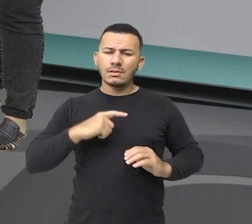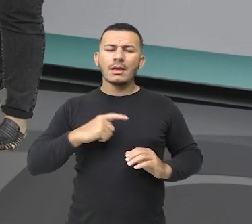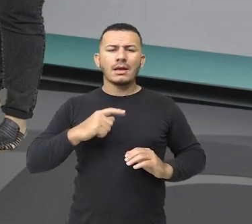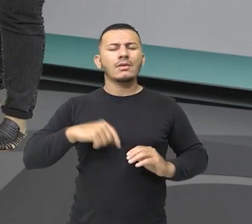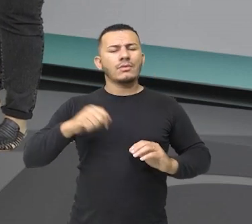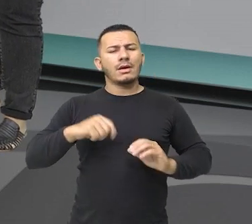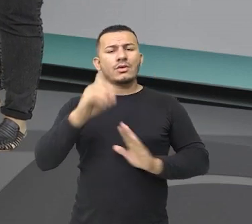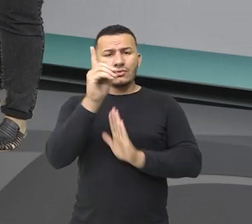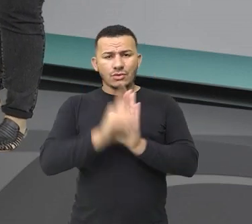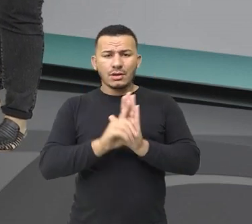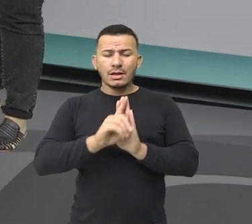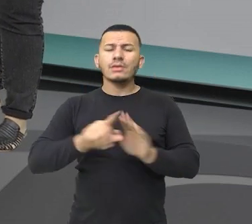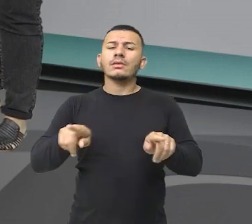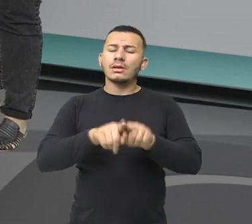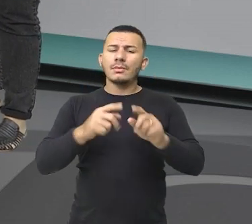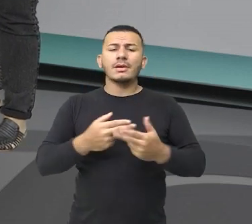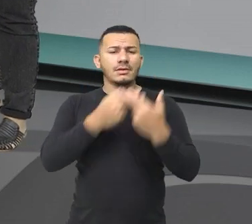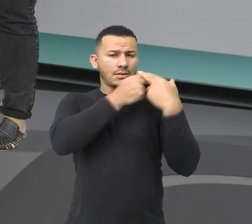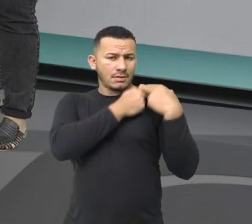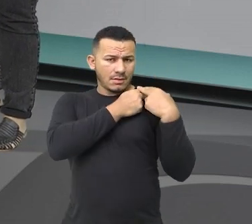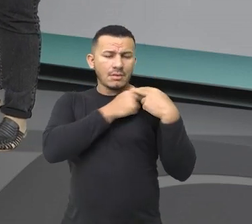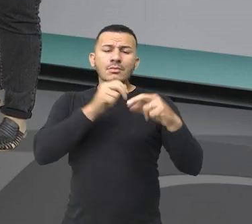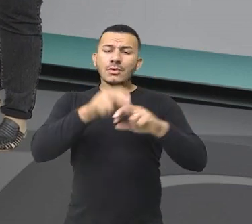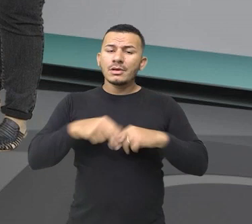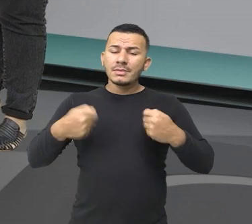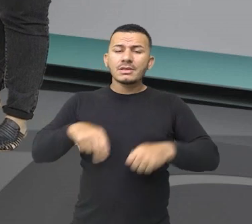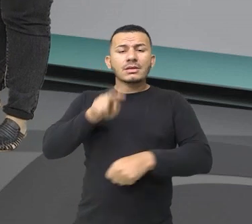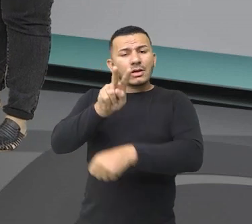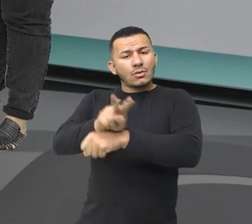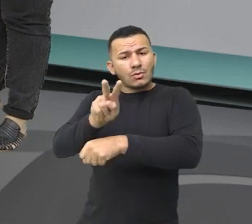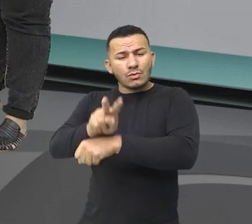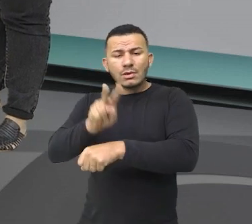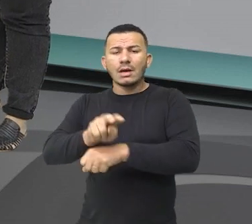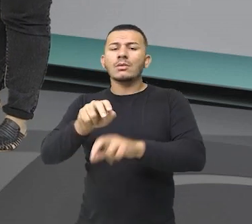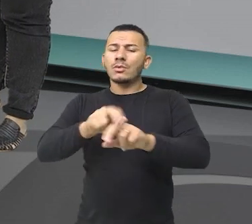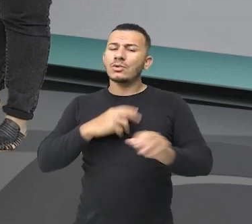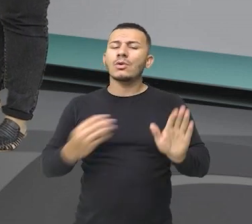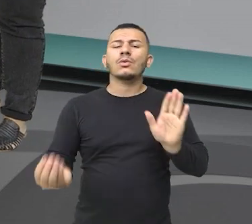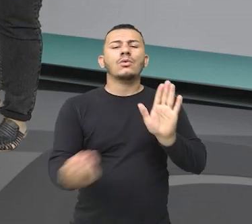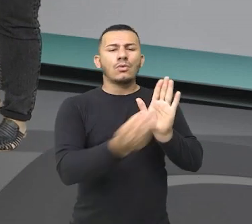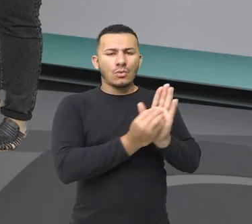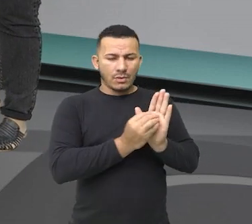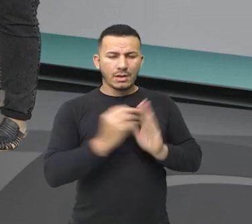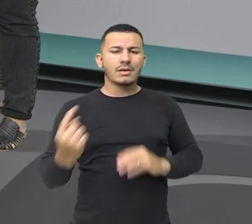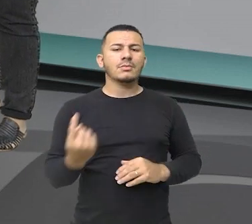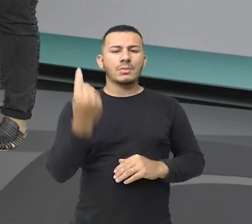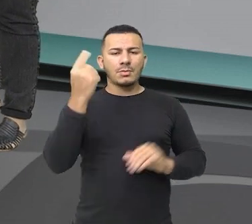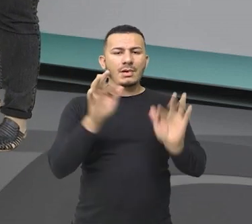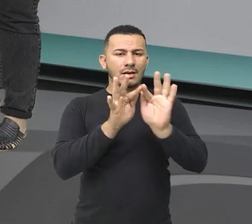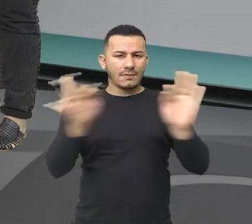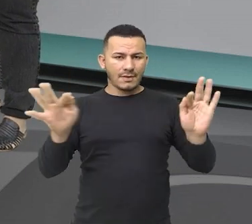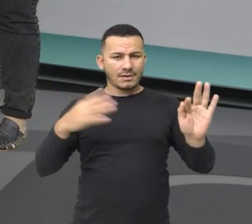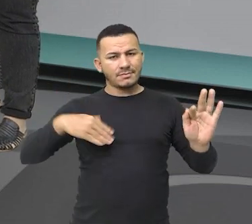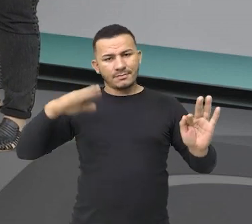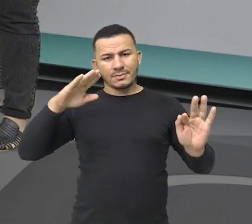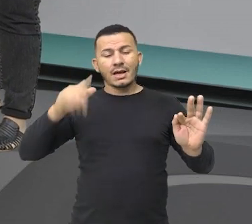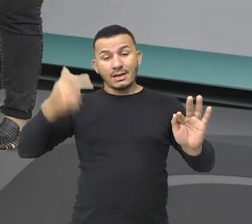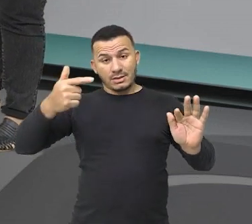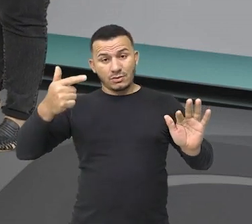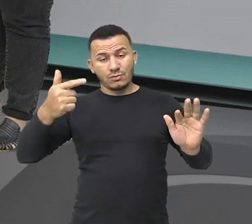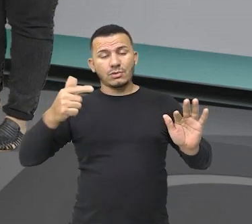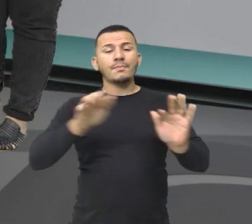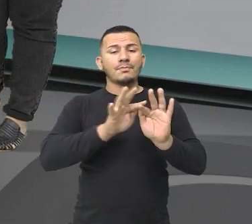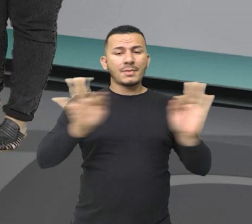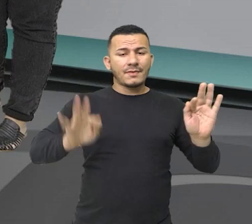ser respeitados, preservados. Então, por isso que a gente escreveu isso como a primeira ideia secundária. A primeira ideia que